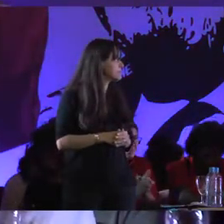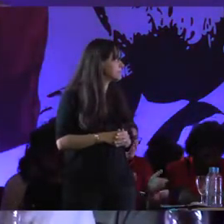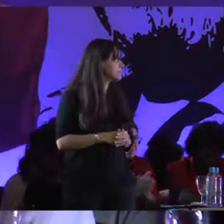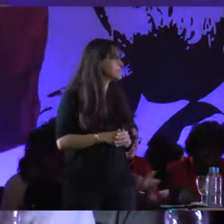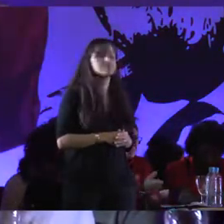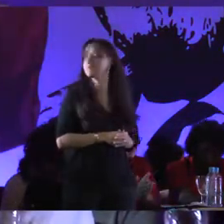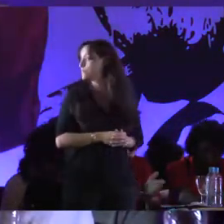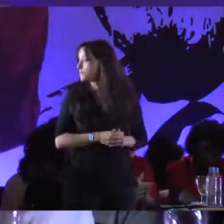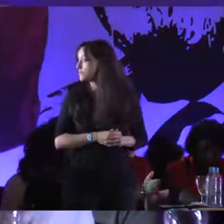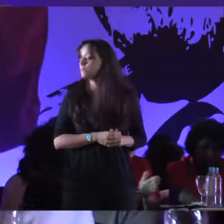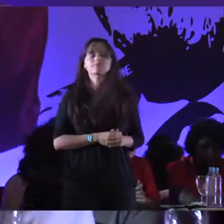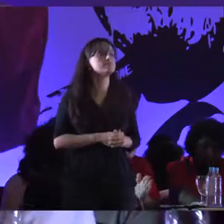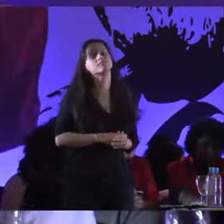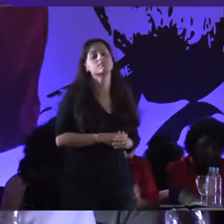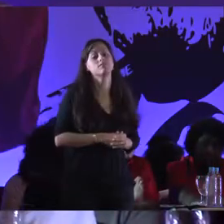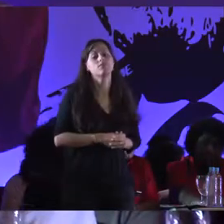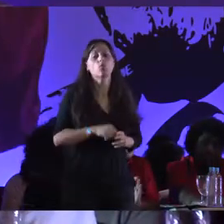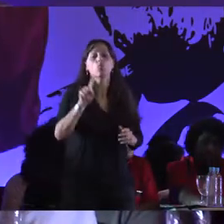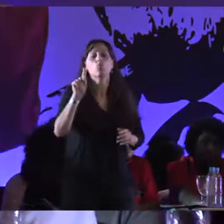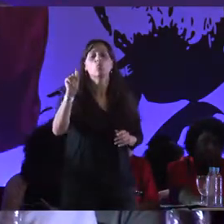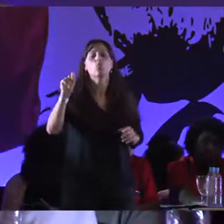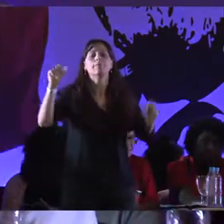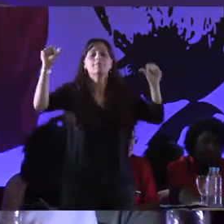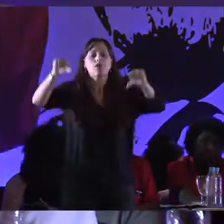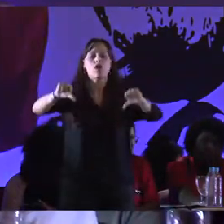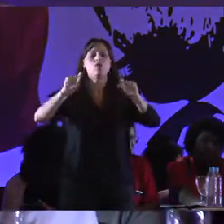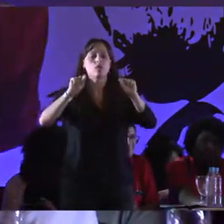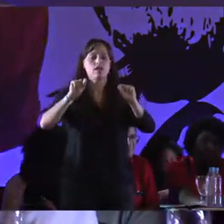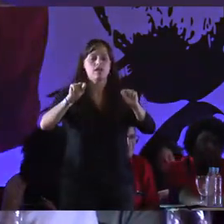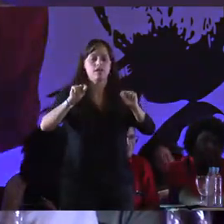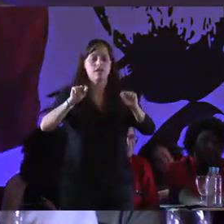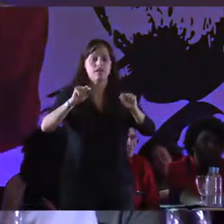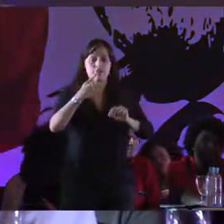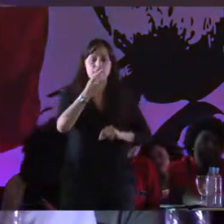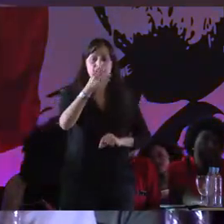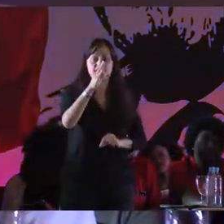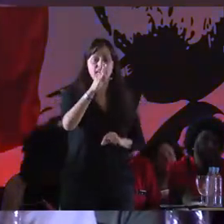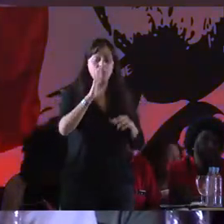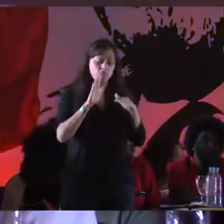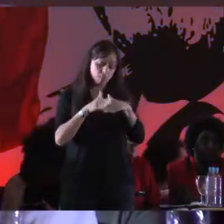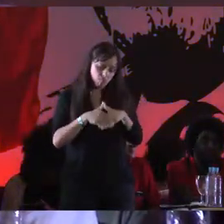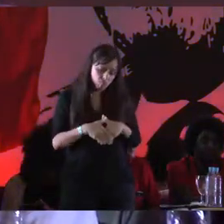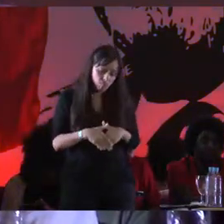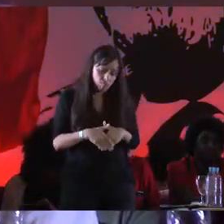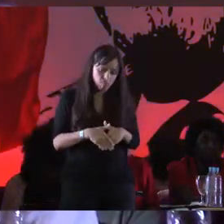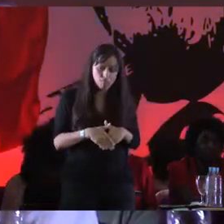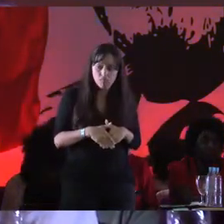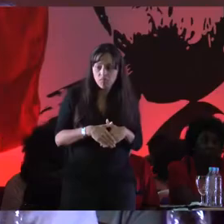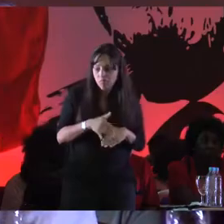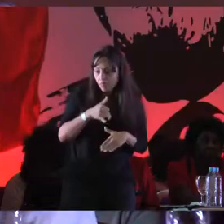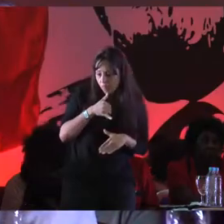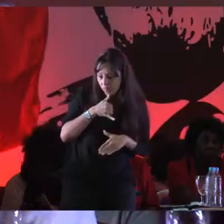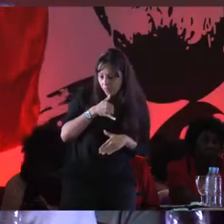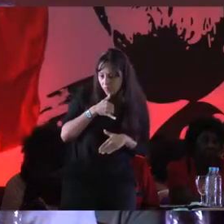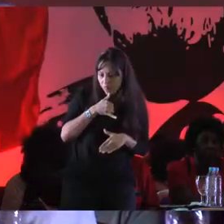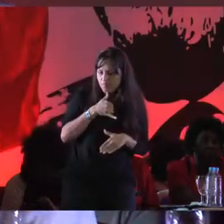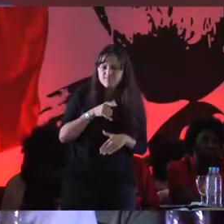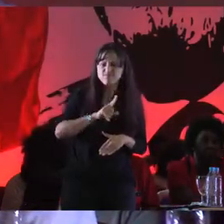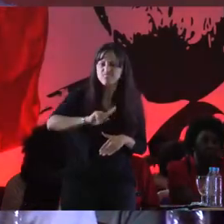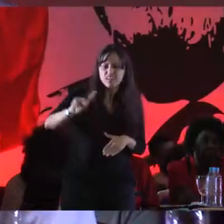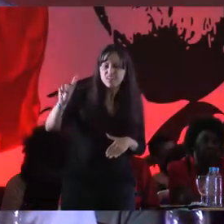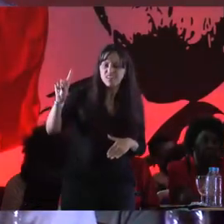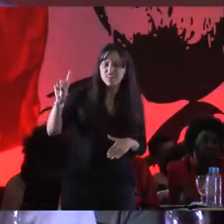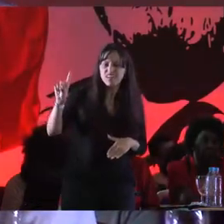Seria o pior cenário para a gente, é o cenário de um PT cabeça baixa, de um PT legitimando esse